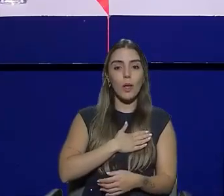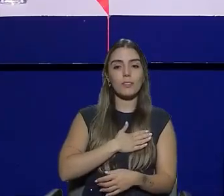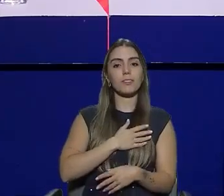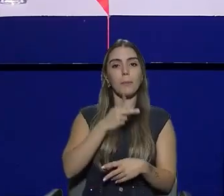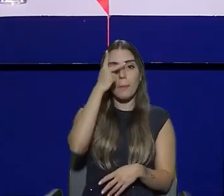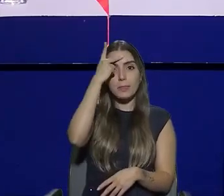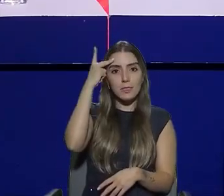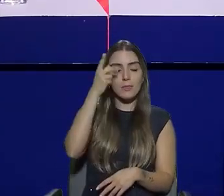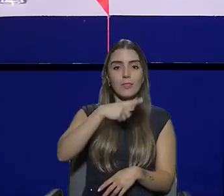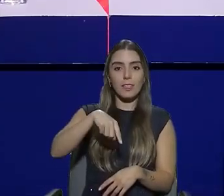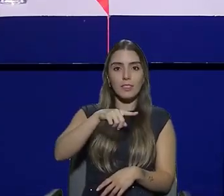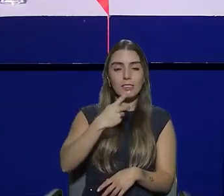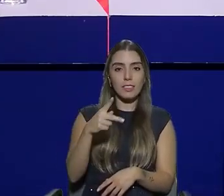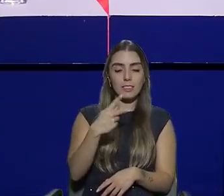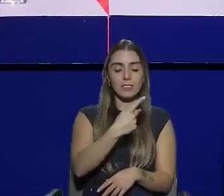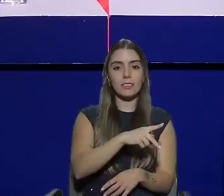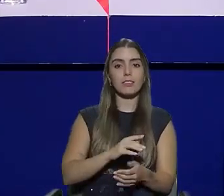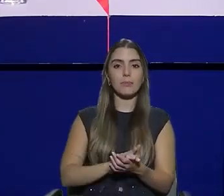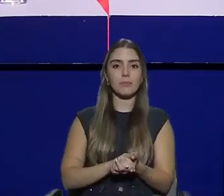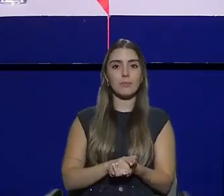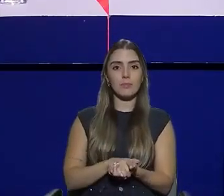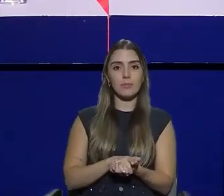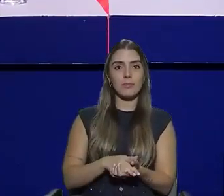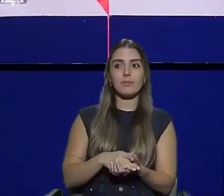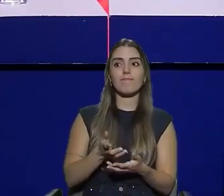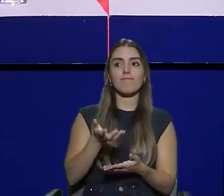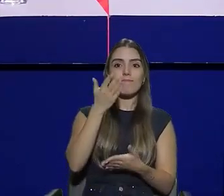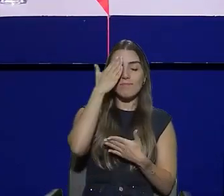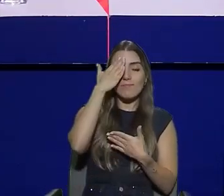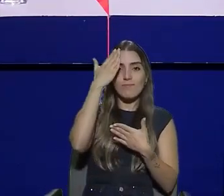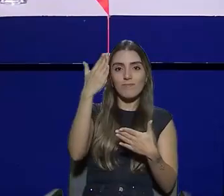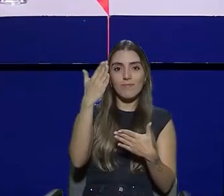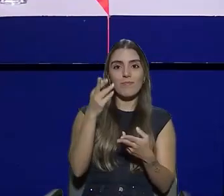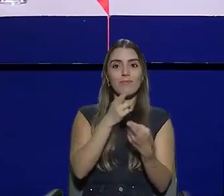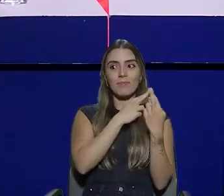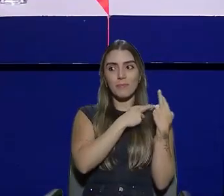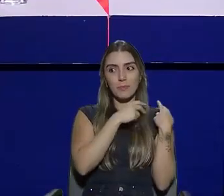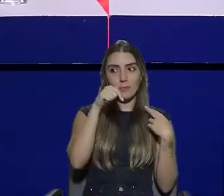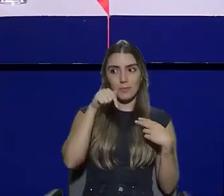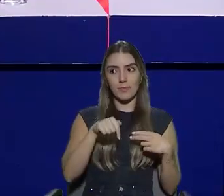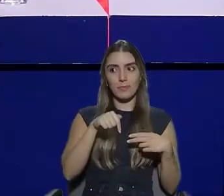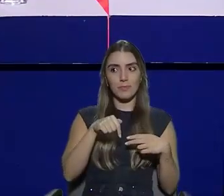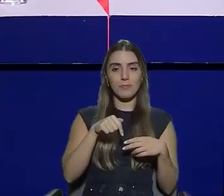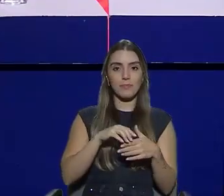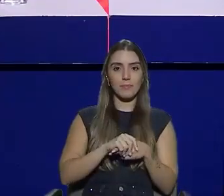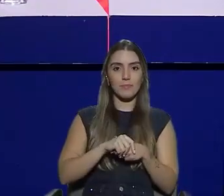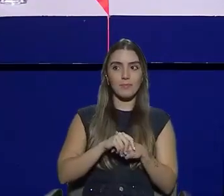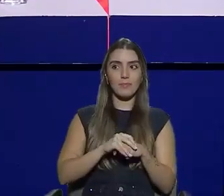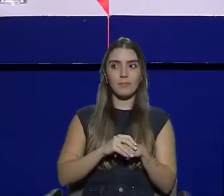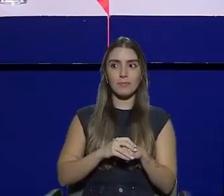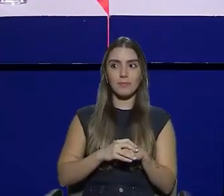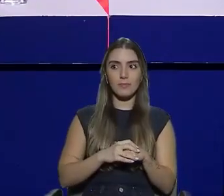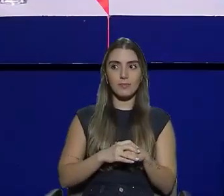lê-se 13º Fliaraxá. E no canto direito está um grande quadro branco com as logomarcas das marcas patrocinadoras do